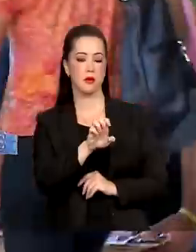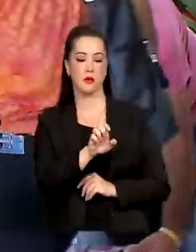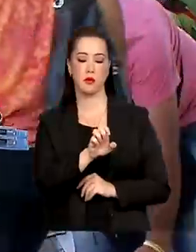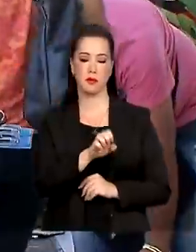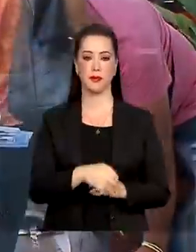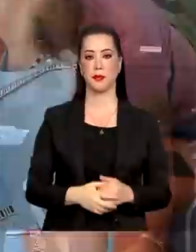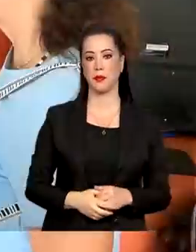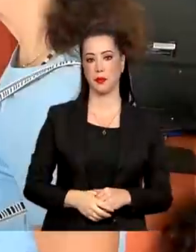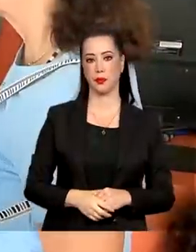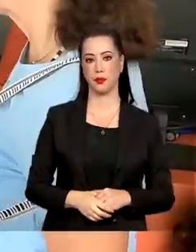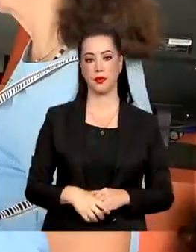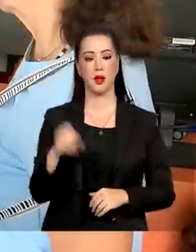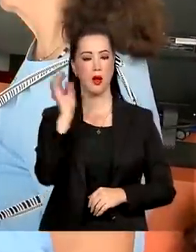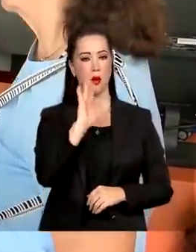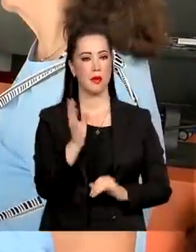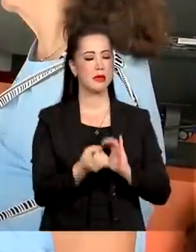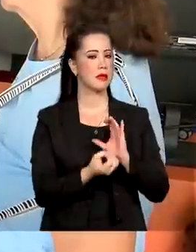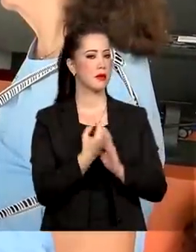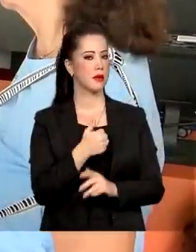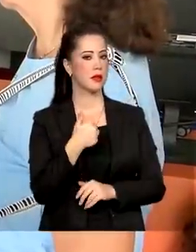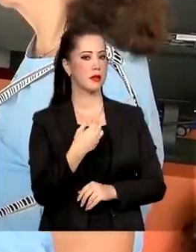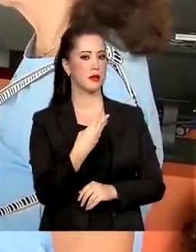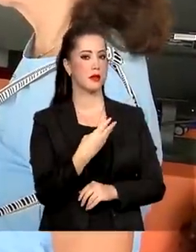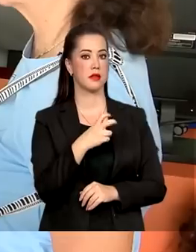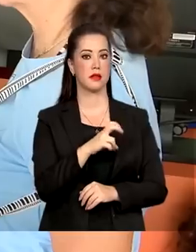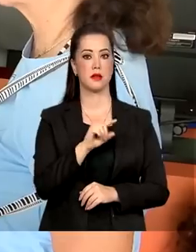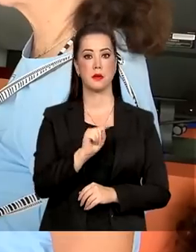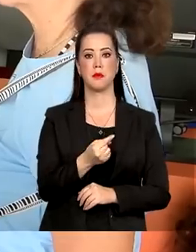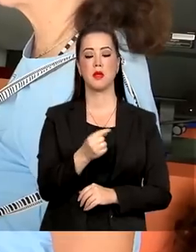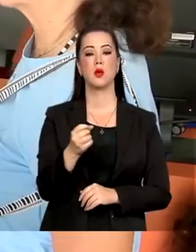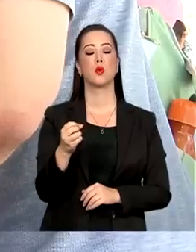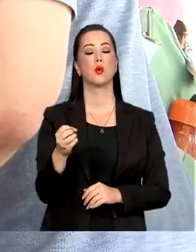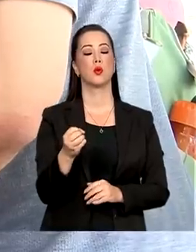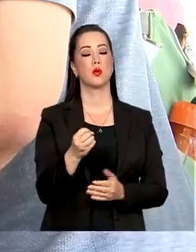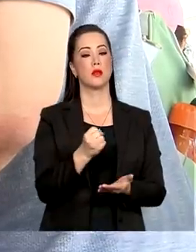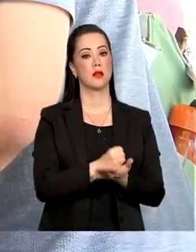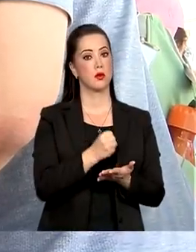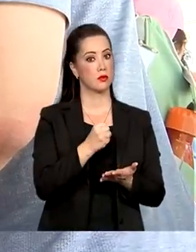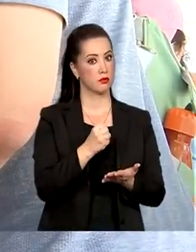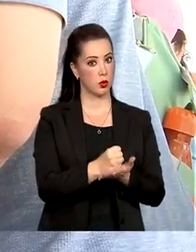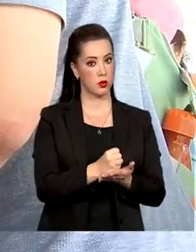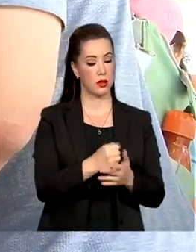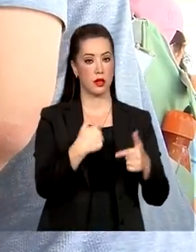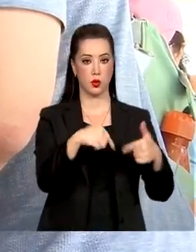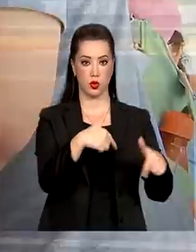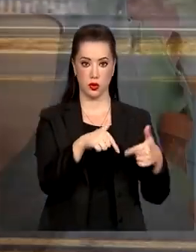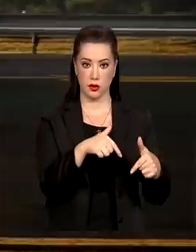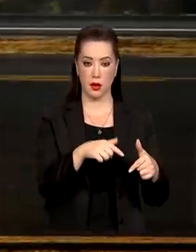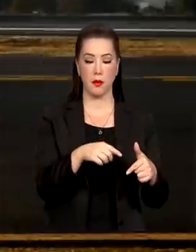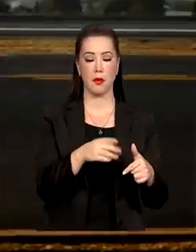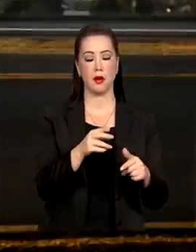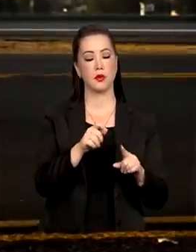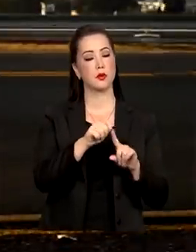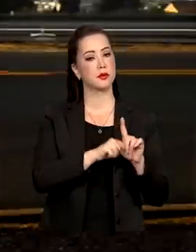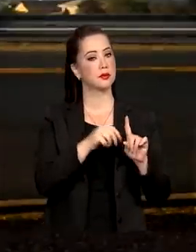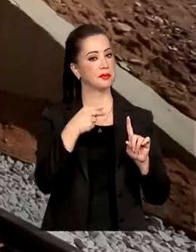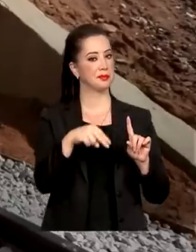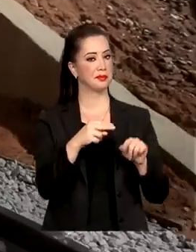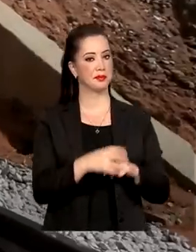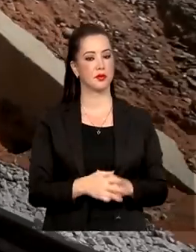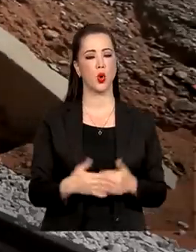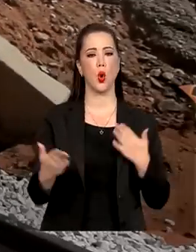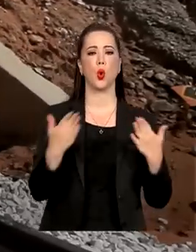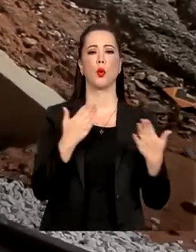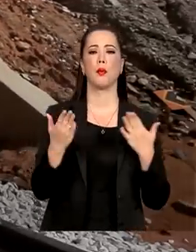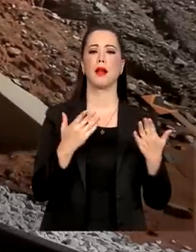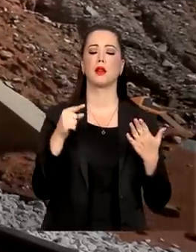IBGE Brasil gera 135 mil empregos formais no mês de novembro e na retrospectiva de